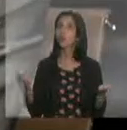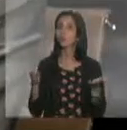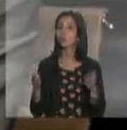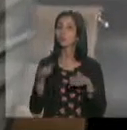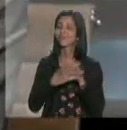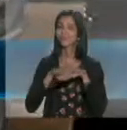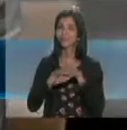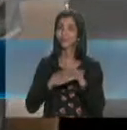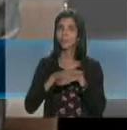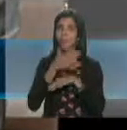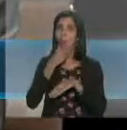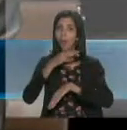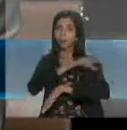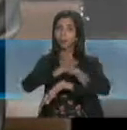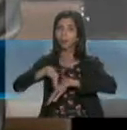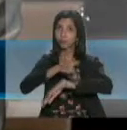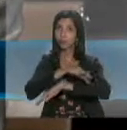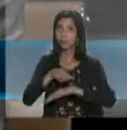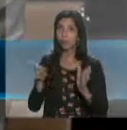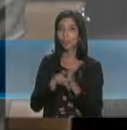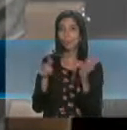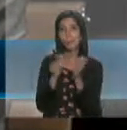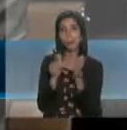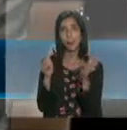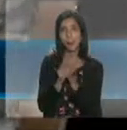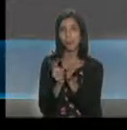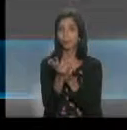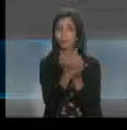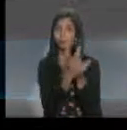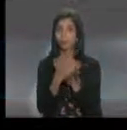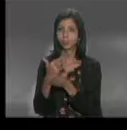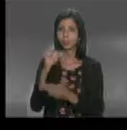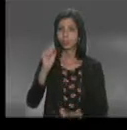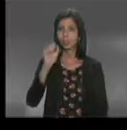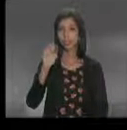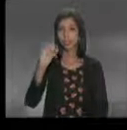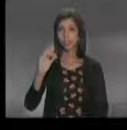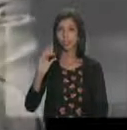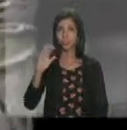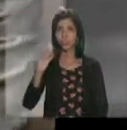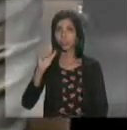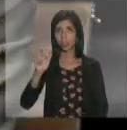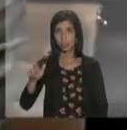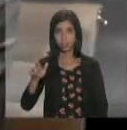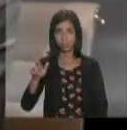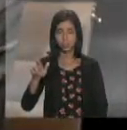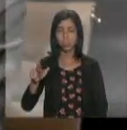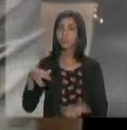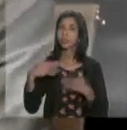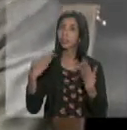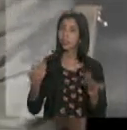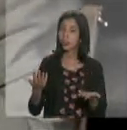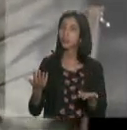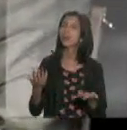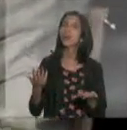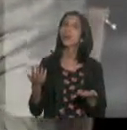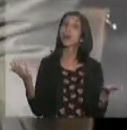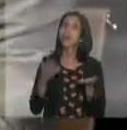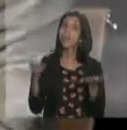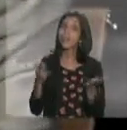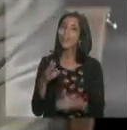Hoje eu estou conversando com o arquiteto do papelão, o artista plástico Sérgio César. Sérgio, vamos aí